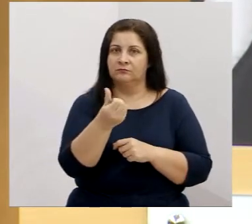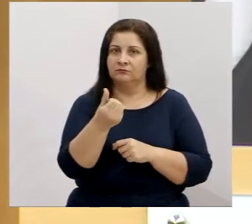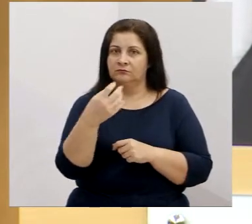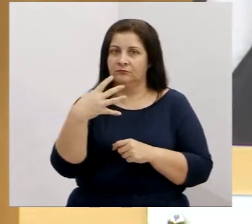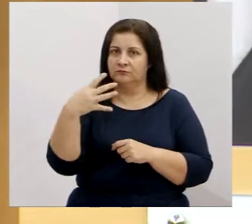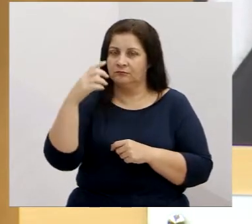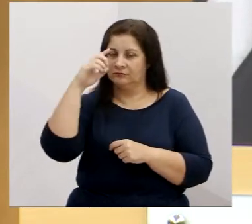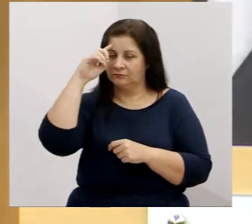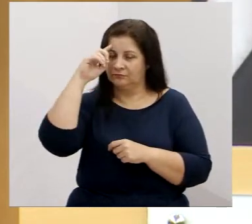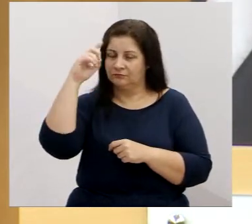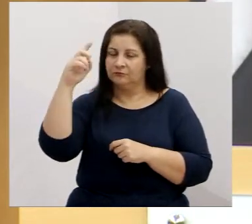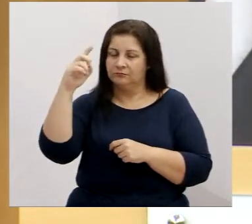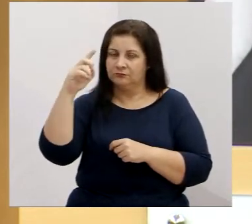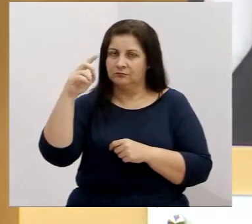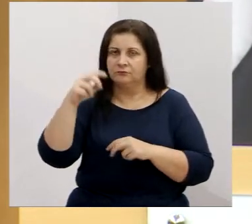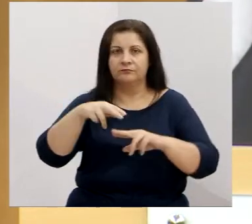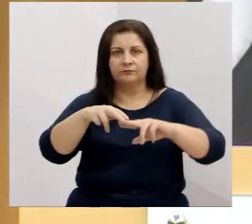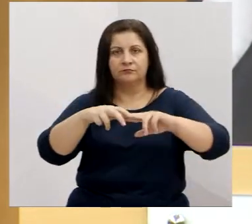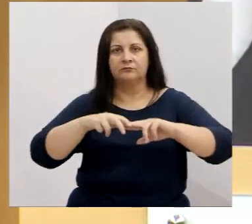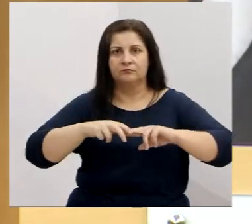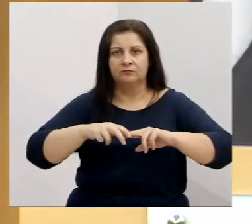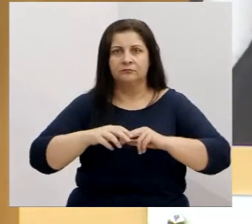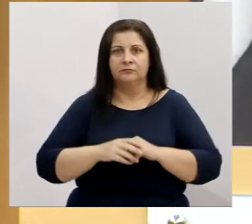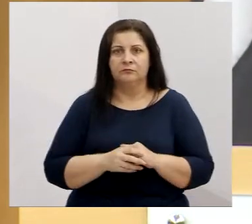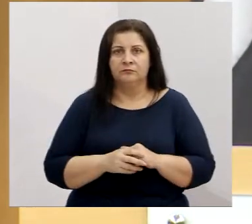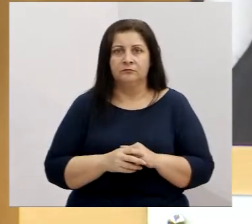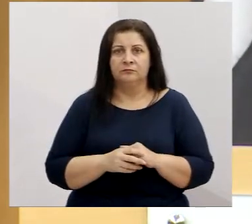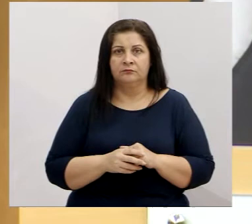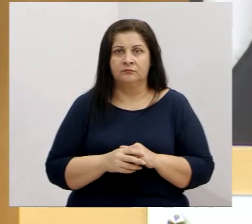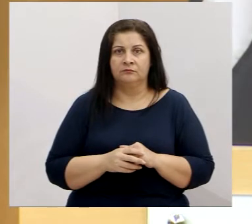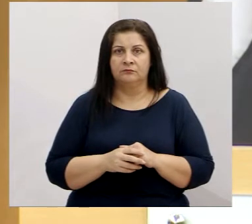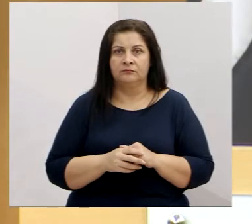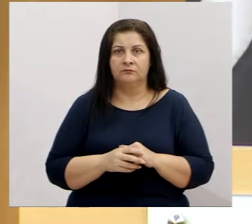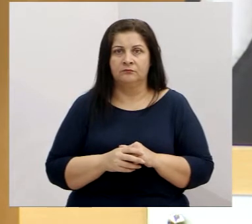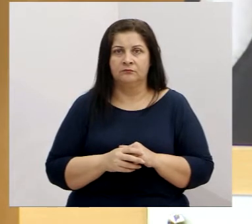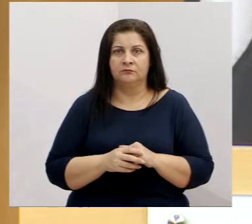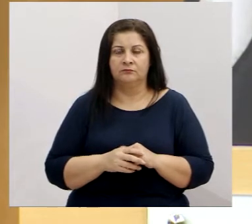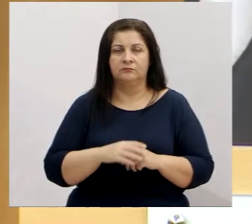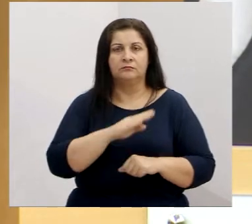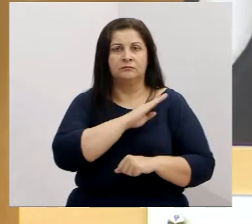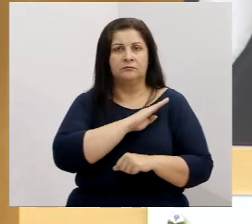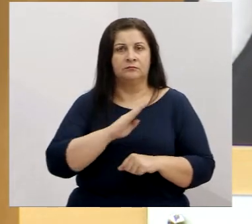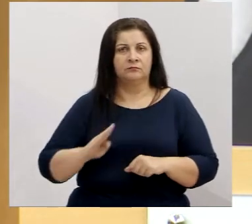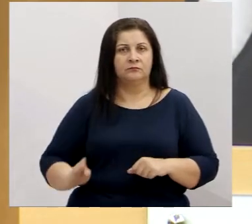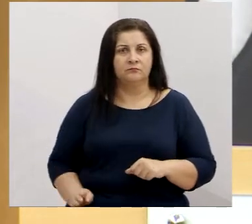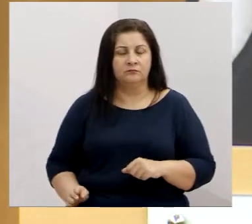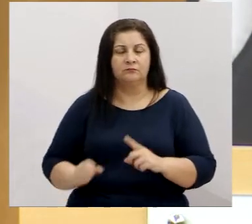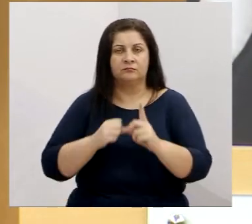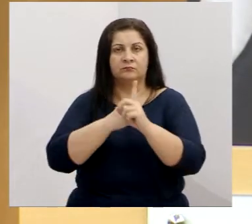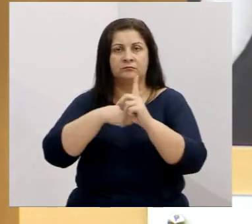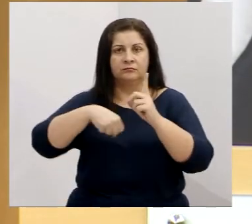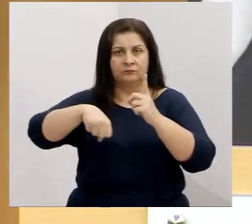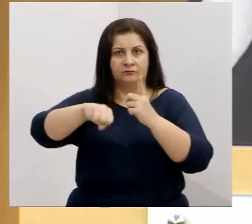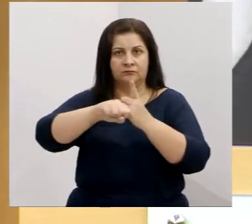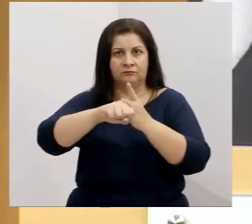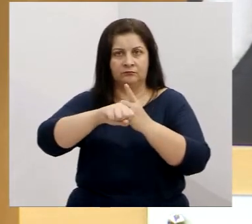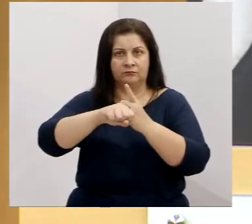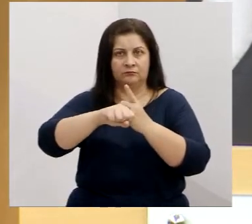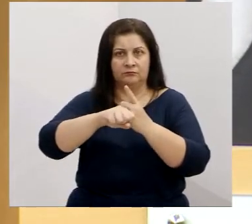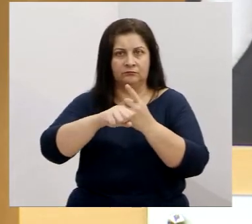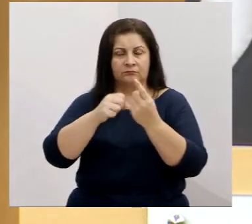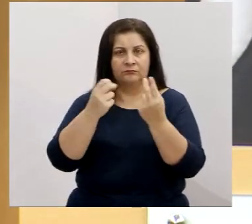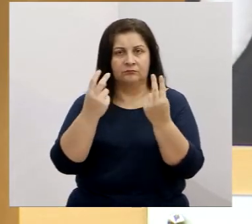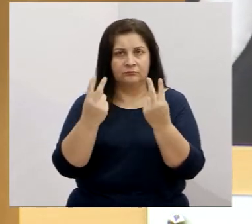ano é por este motivo o poder o poder público EA sociedade civil são agentes